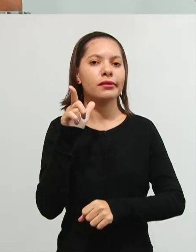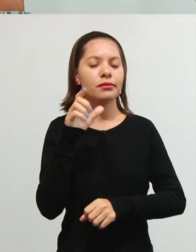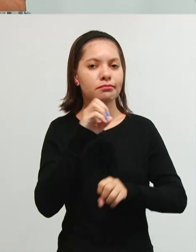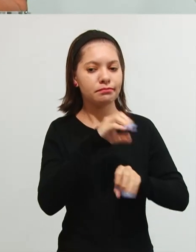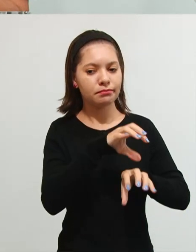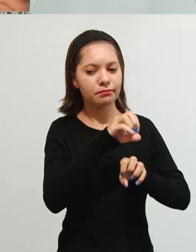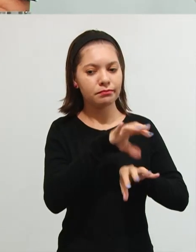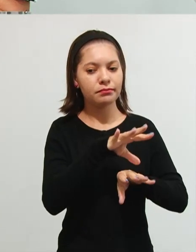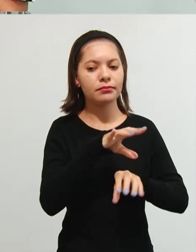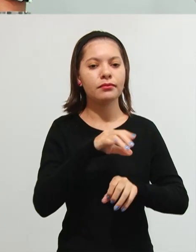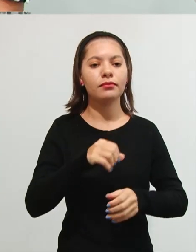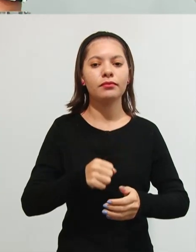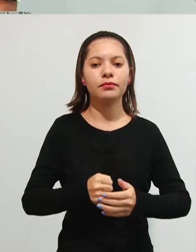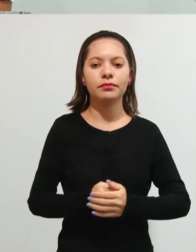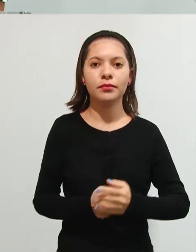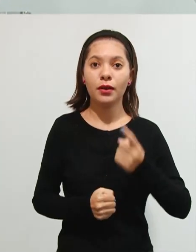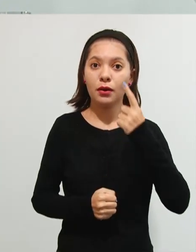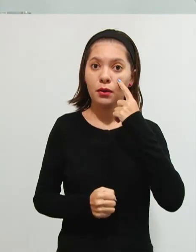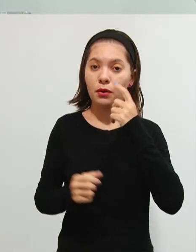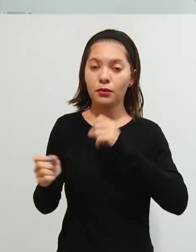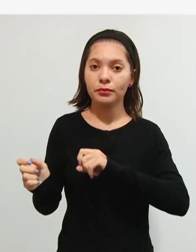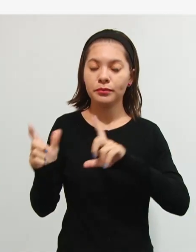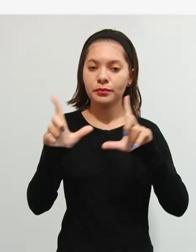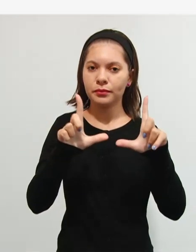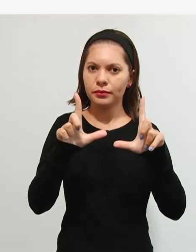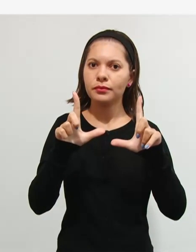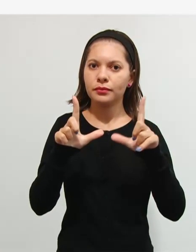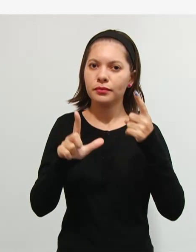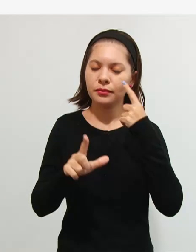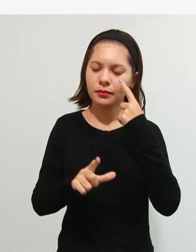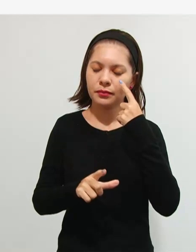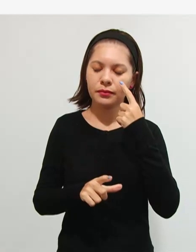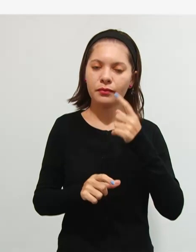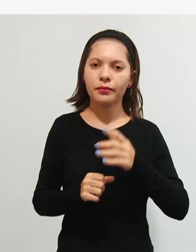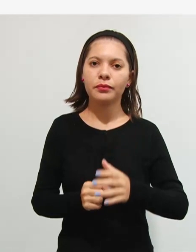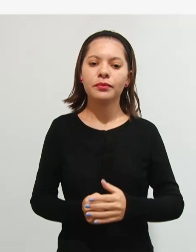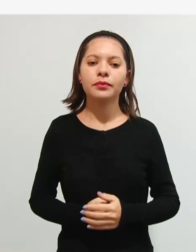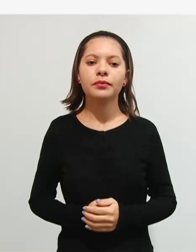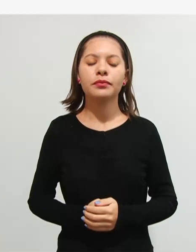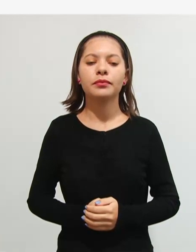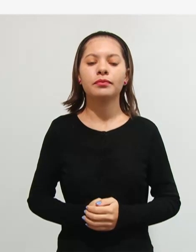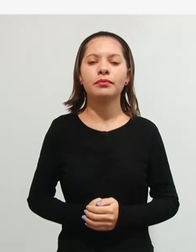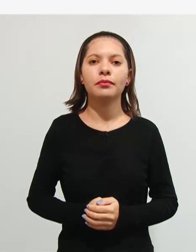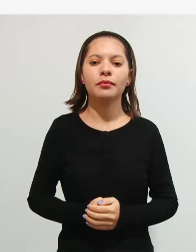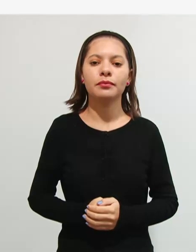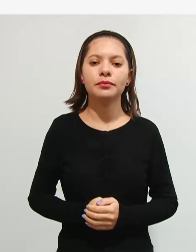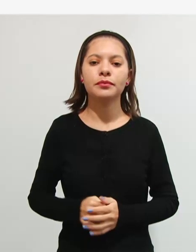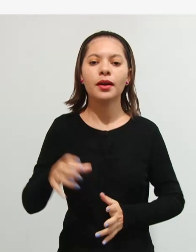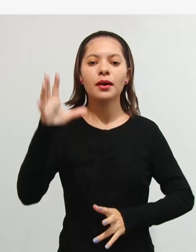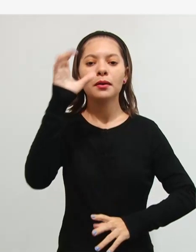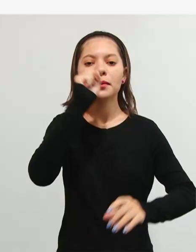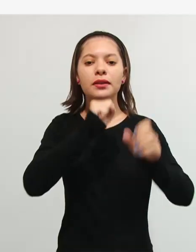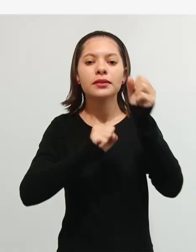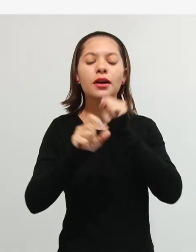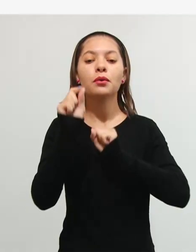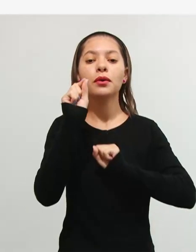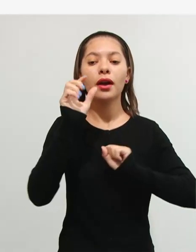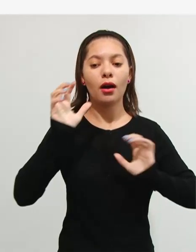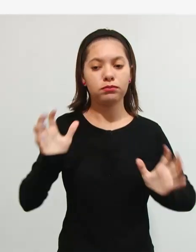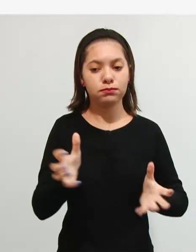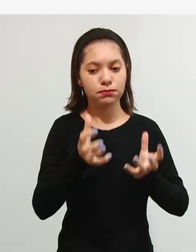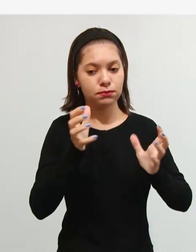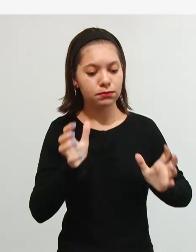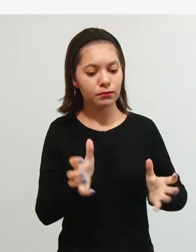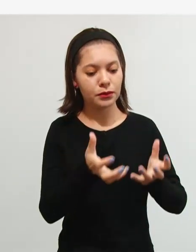a gente tem, como você pode observar no slide novamente, que o que tínhamos, então, para a aprendizagem é o fator